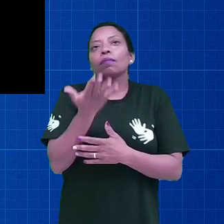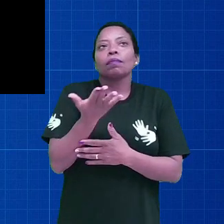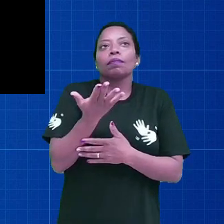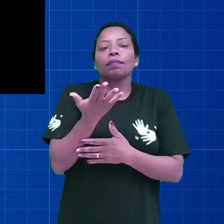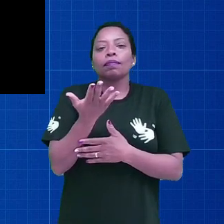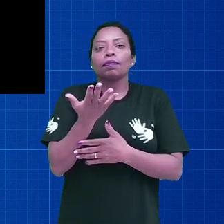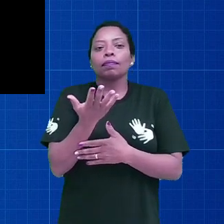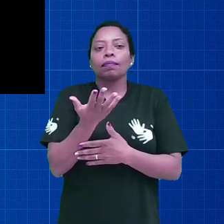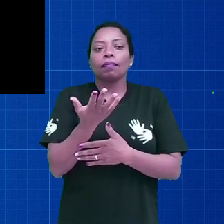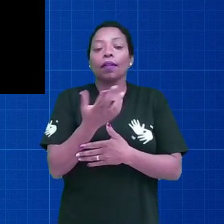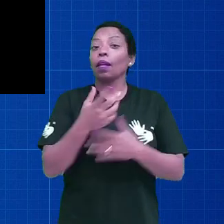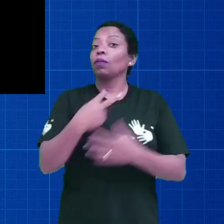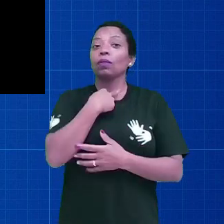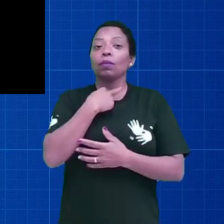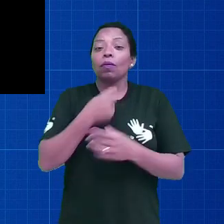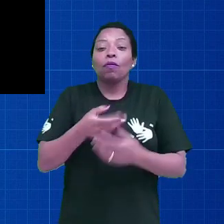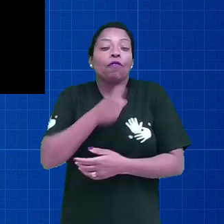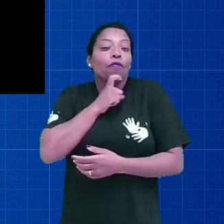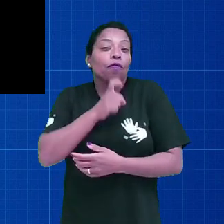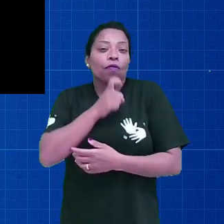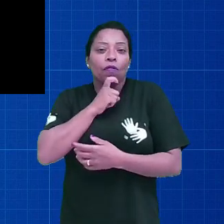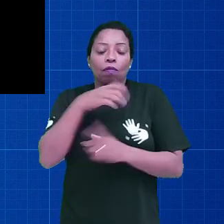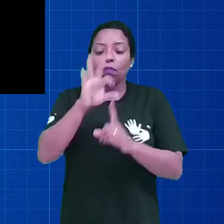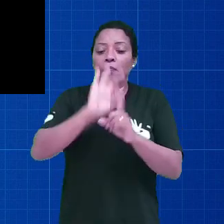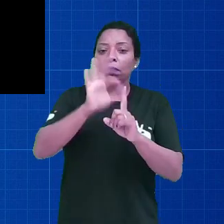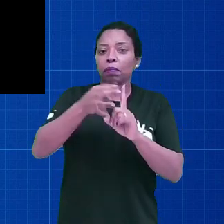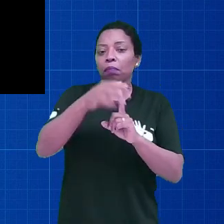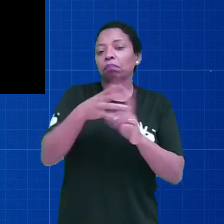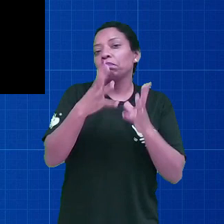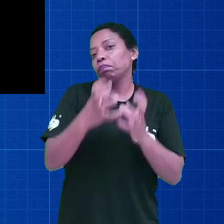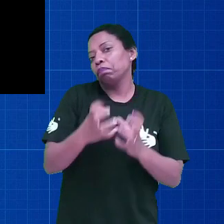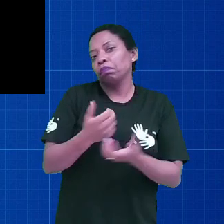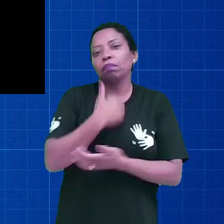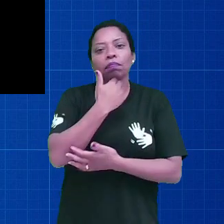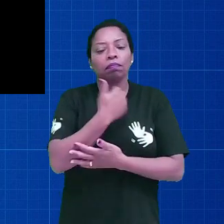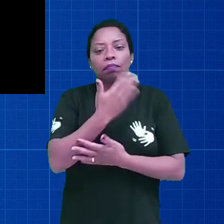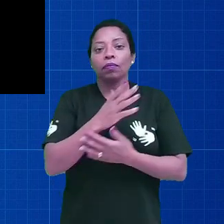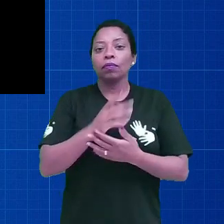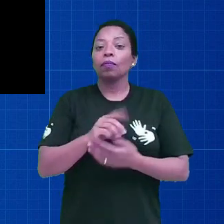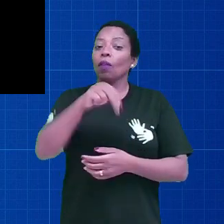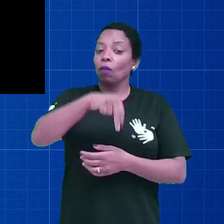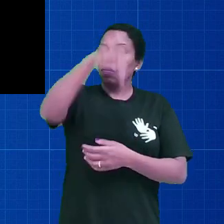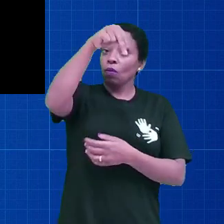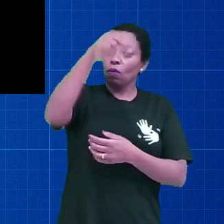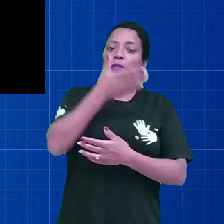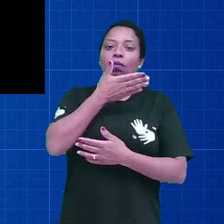tolera temperaturas muito baixas. Por isso, tá, o zoneamento indica essa região